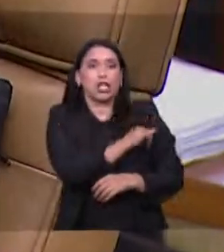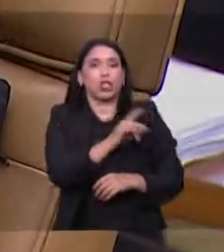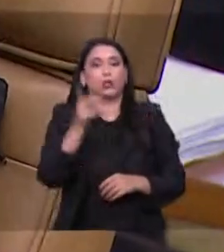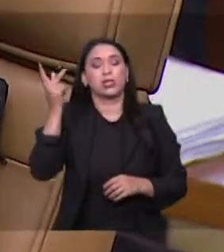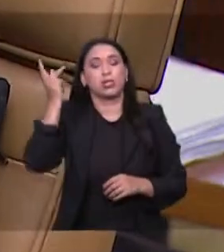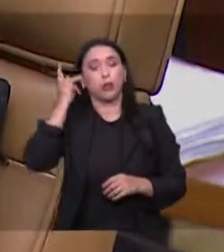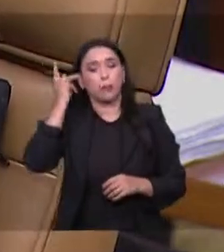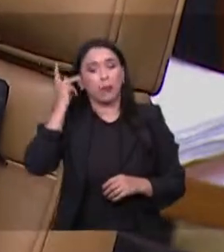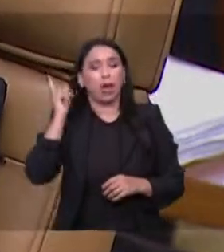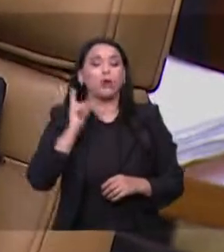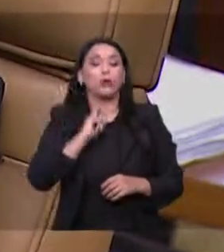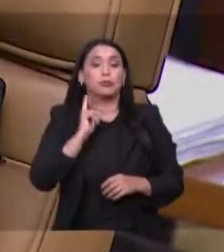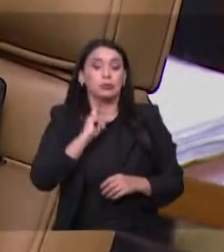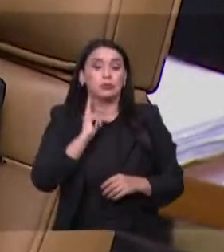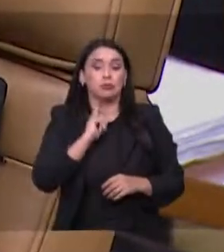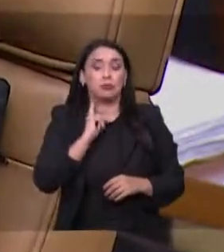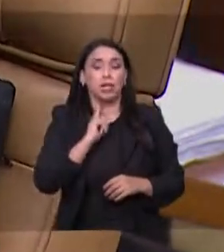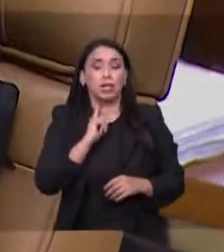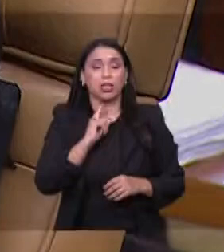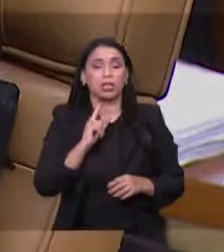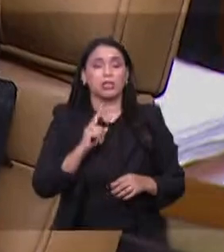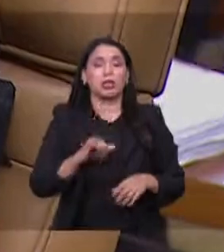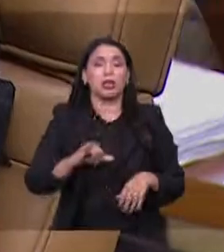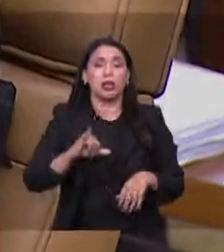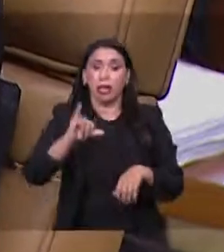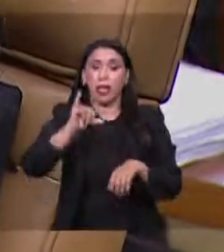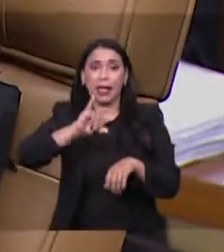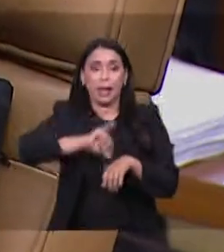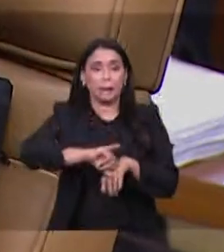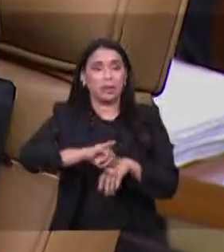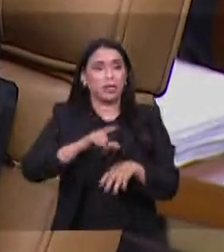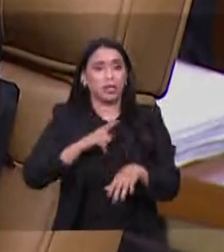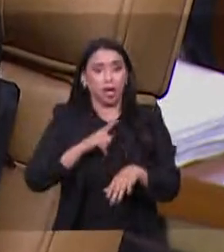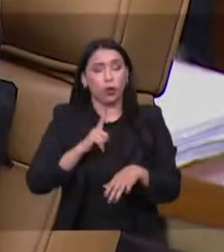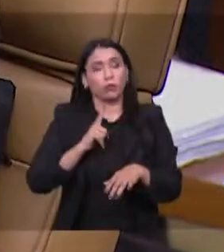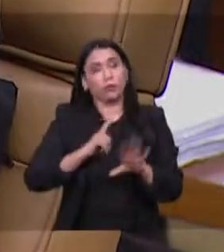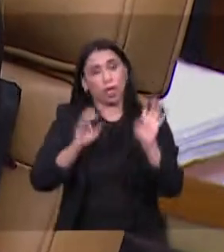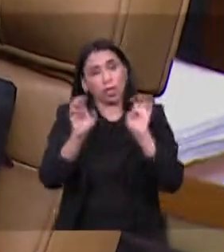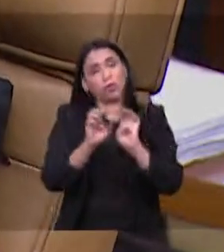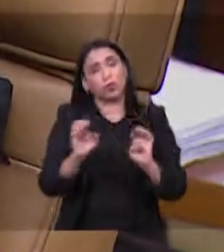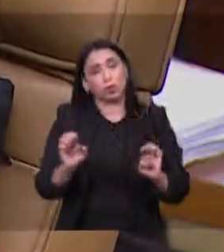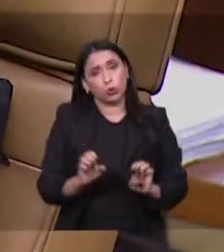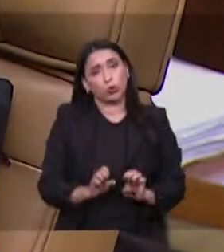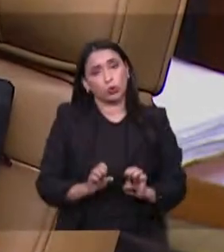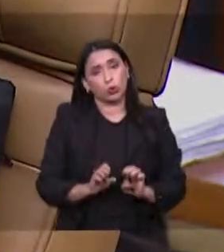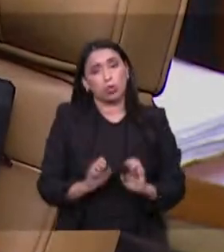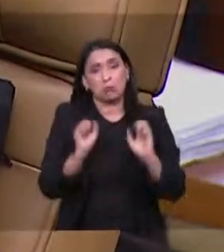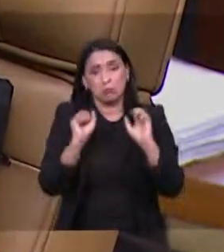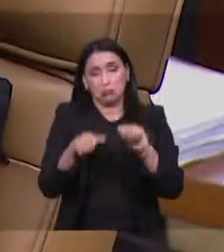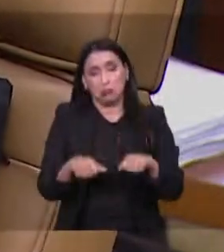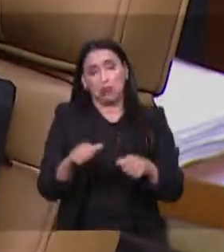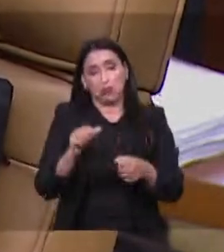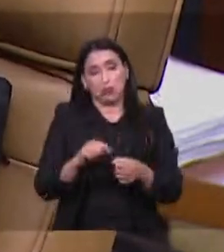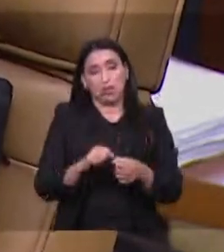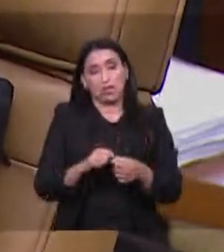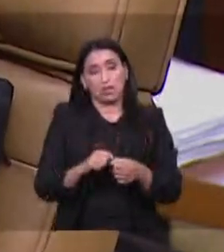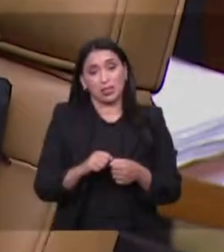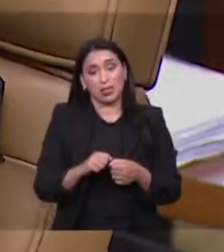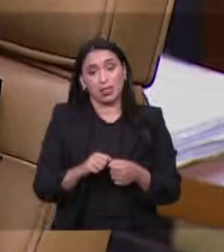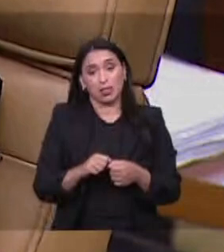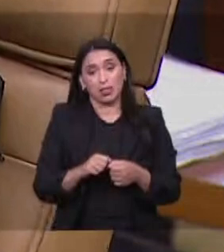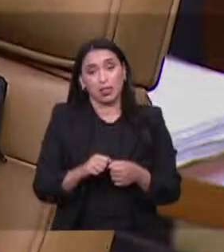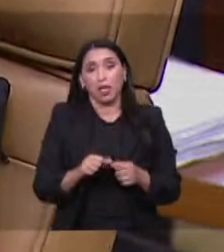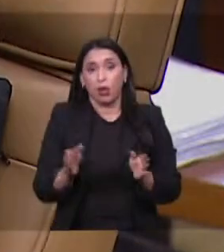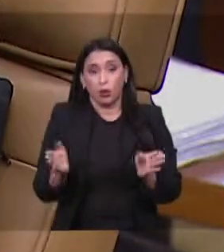Paulo, Minas, são grandes capitais que têm infraestrutura possível de realizar isso, até em